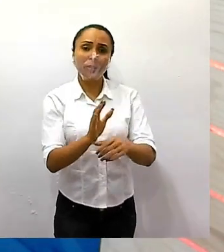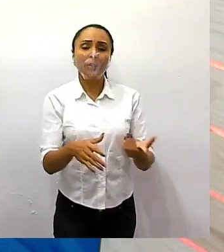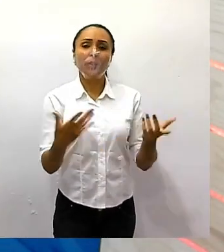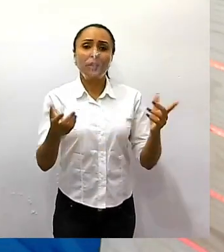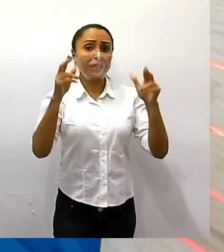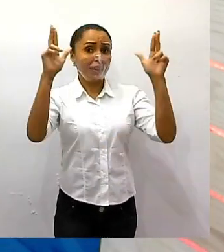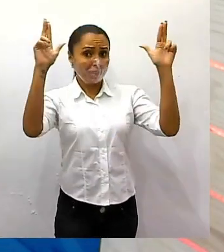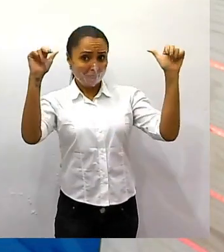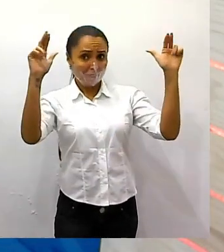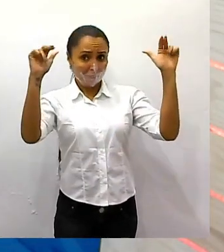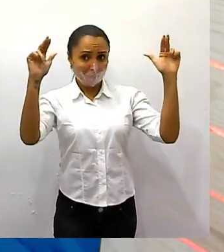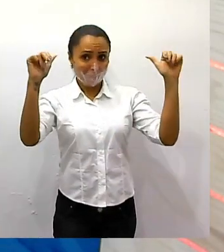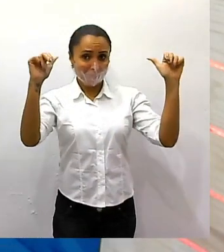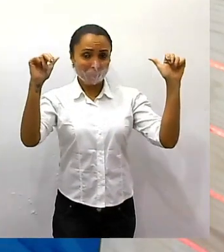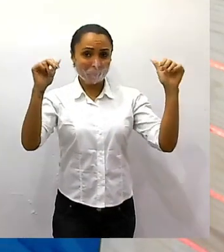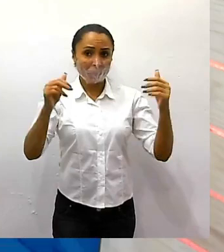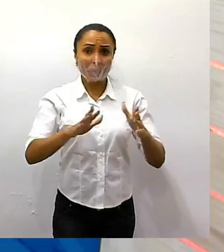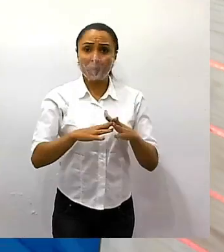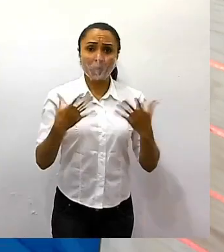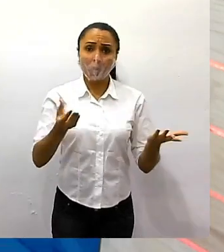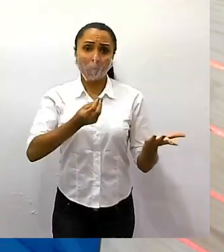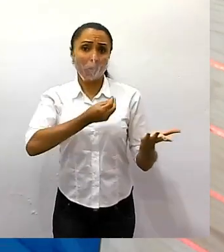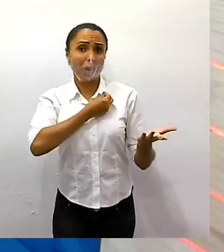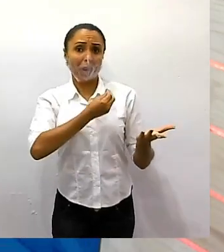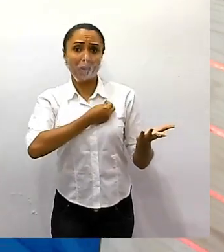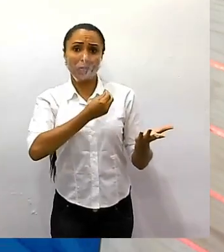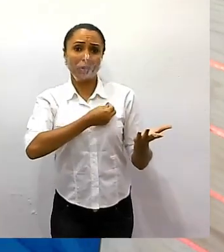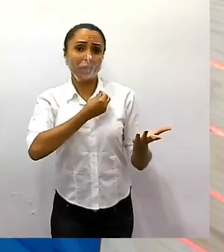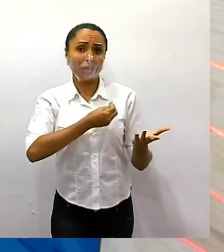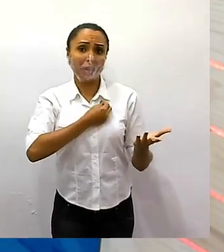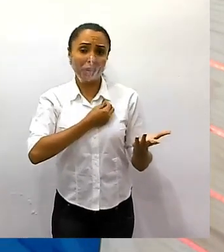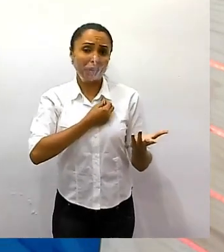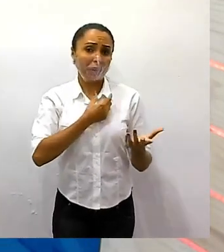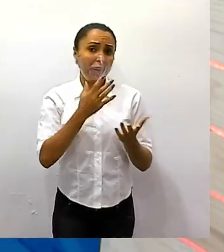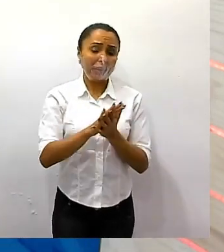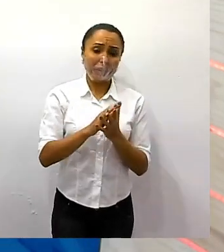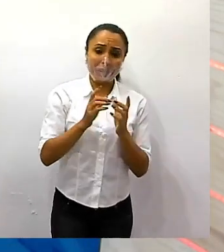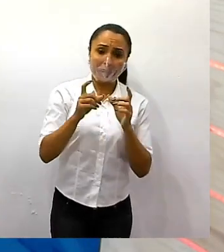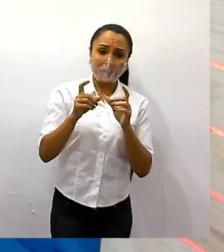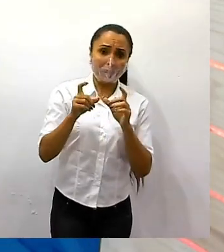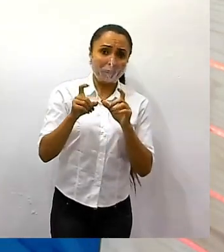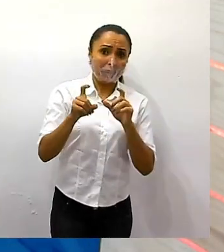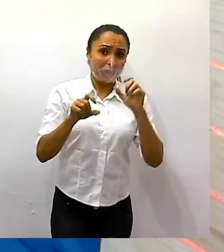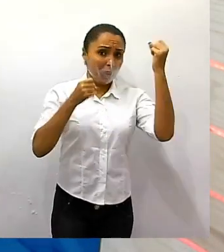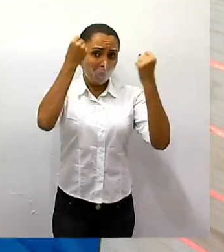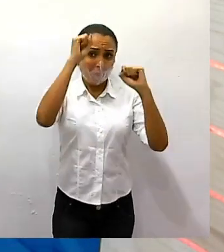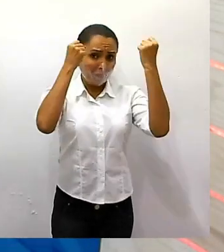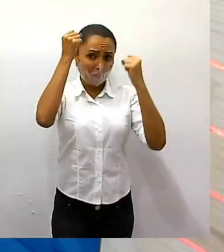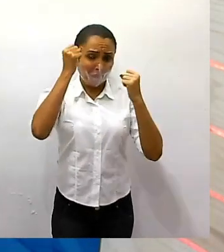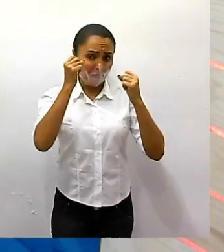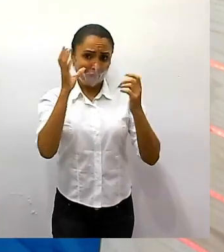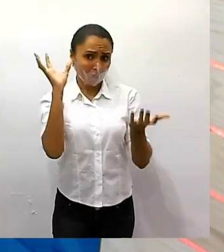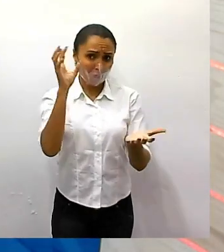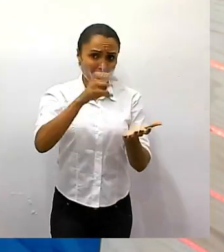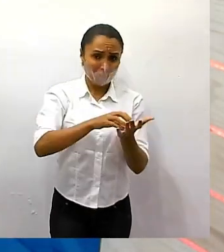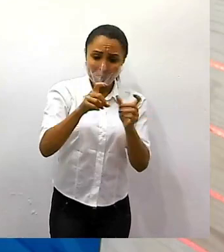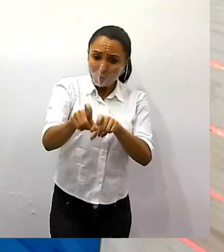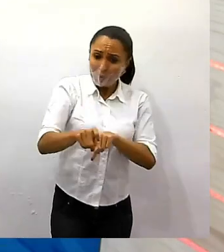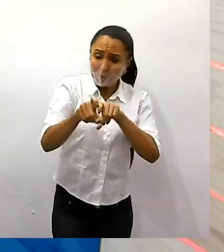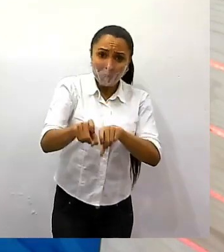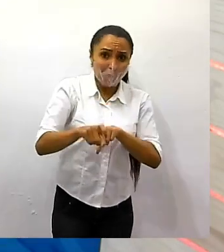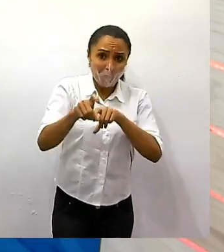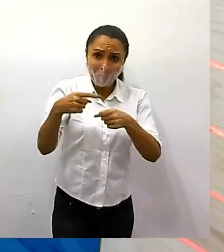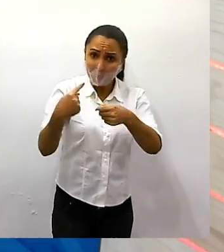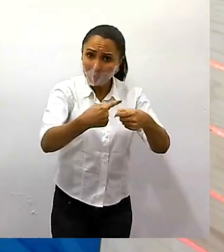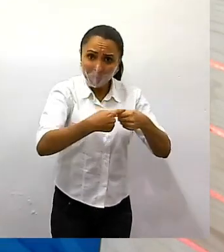abordavam temáticas, né, como a vida de operários, como a vida dos camponeses do